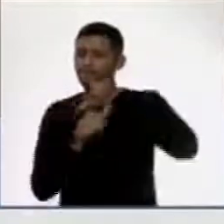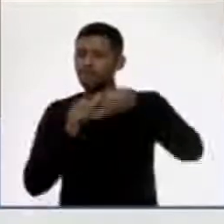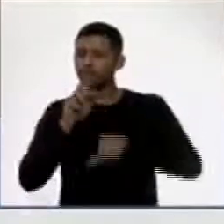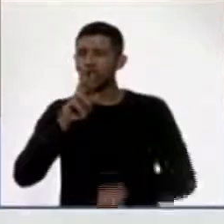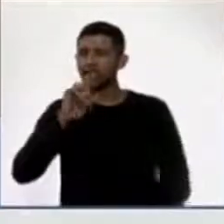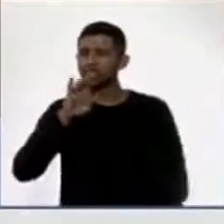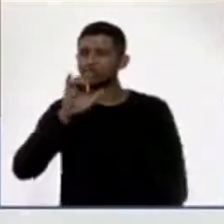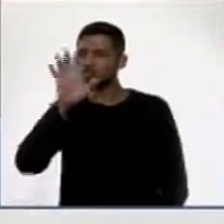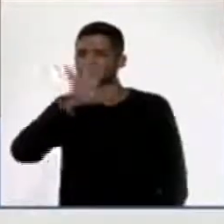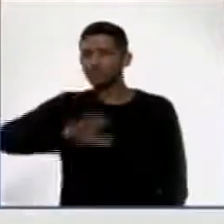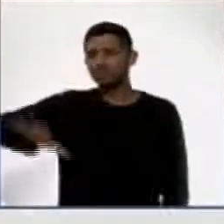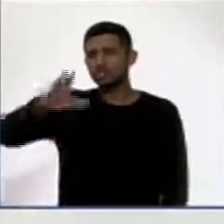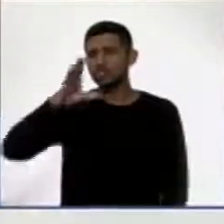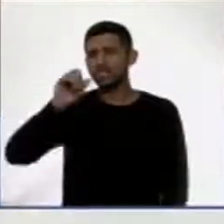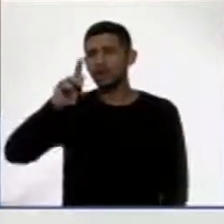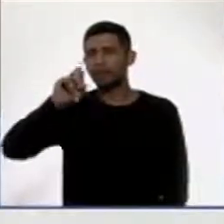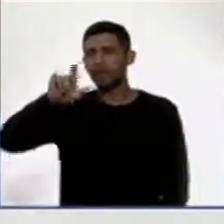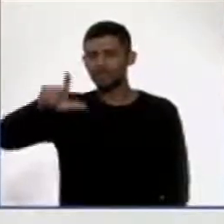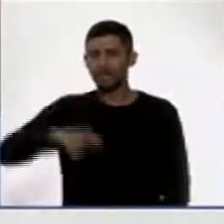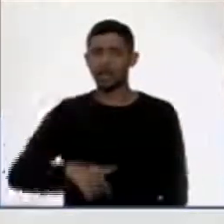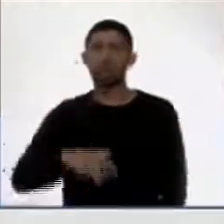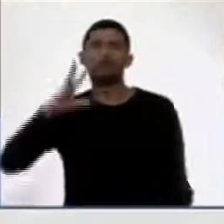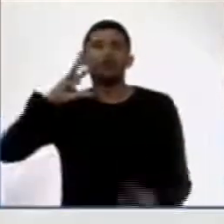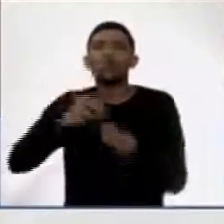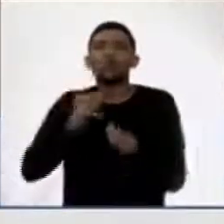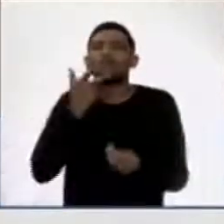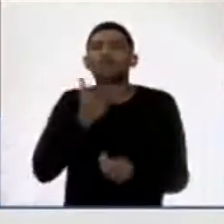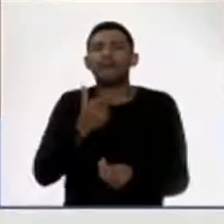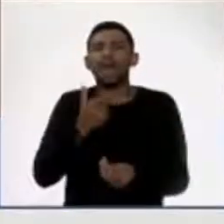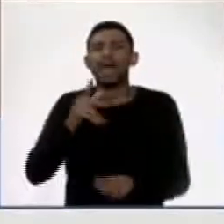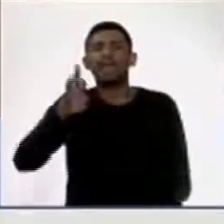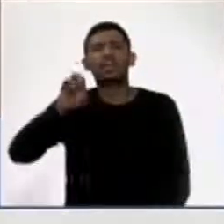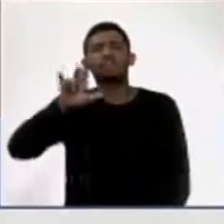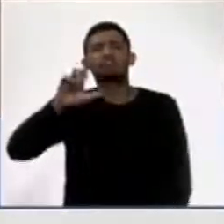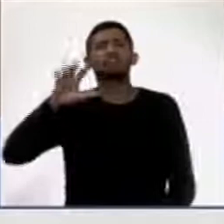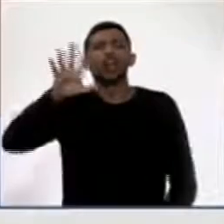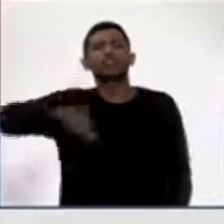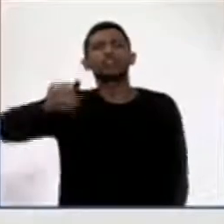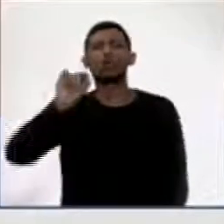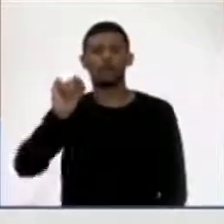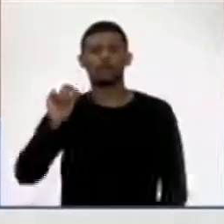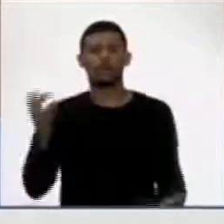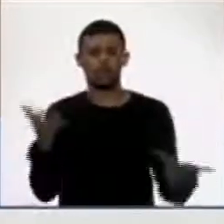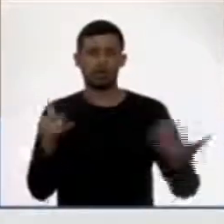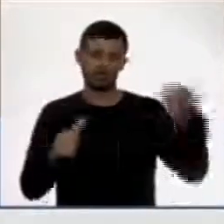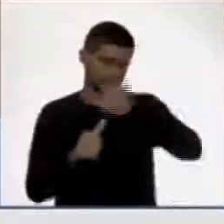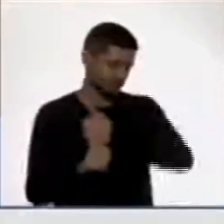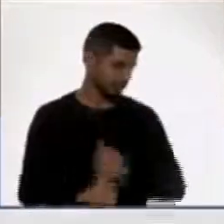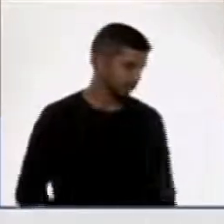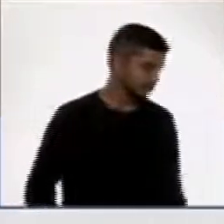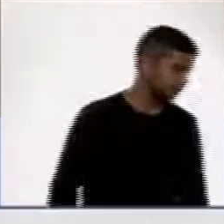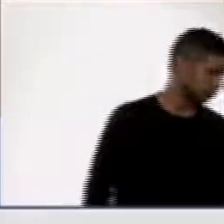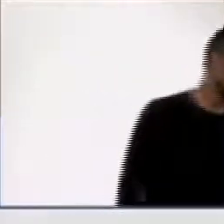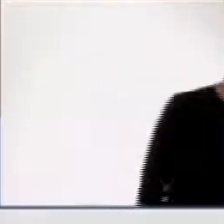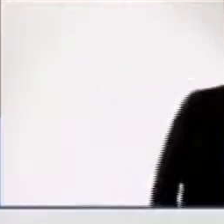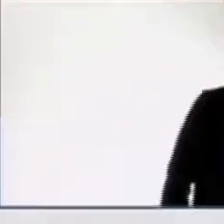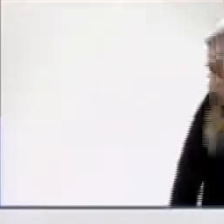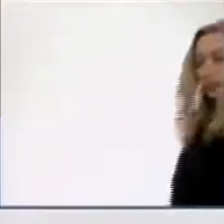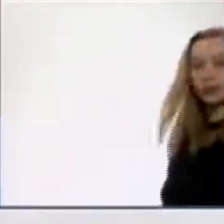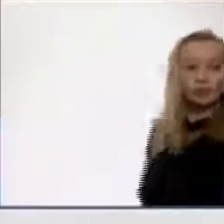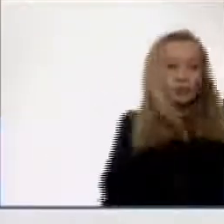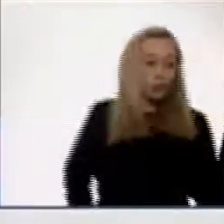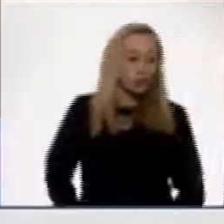capitalização, e eu vou concluir falando disso. O que é o regime de capitalização? A contribuição que o trabalhador